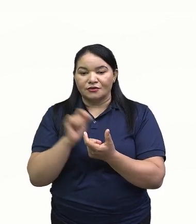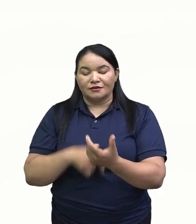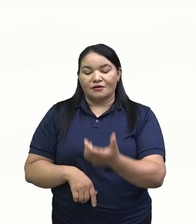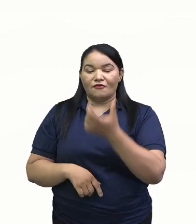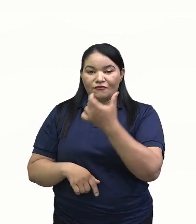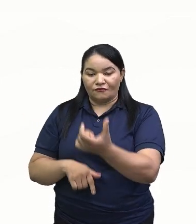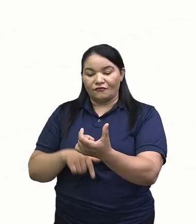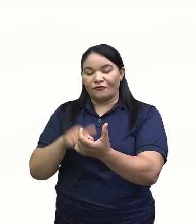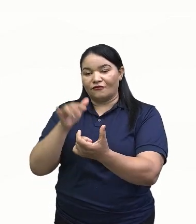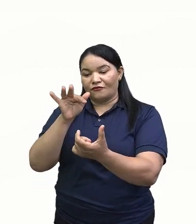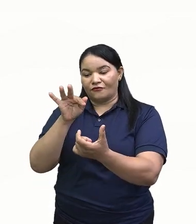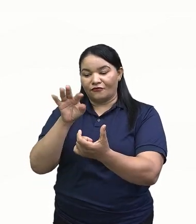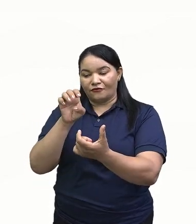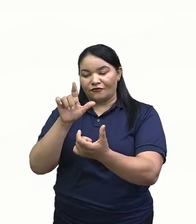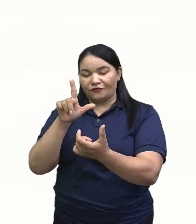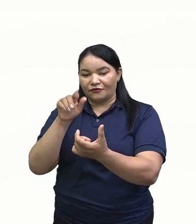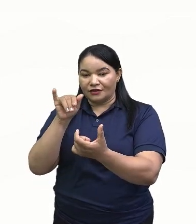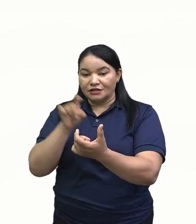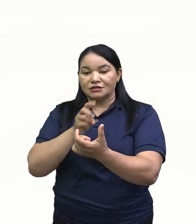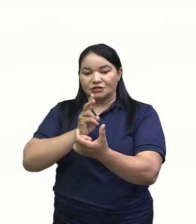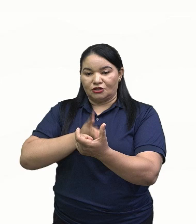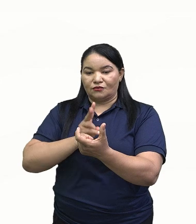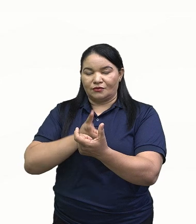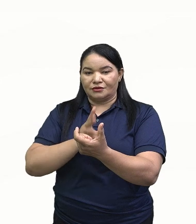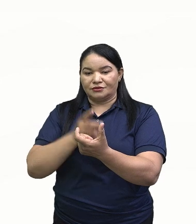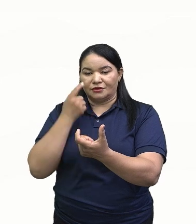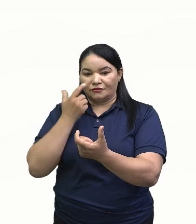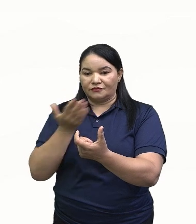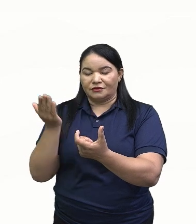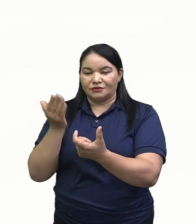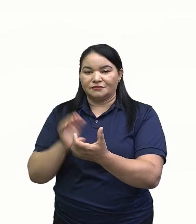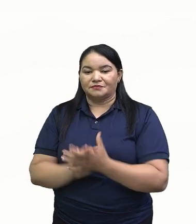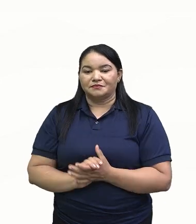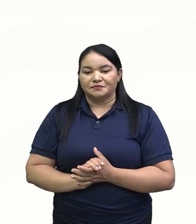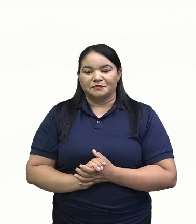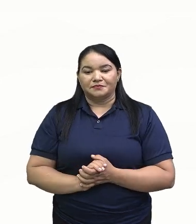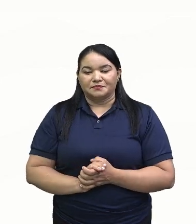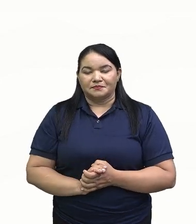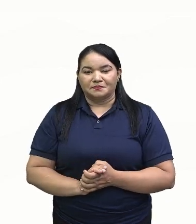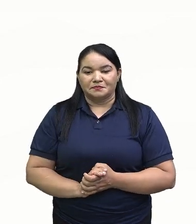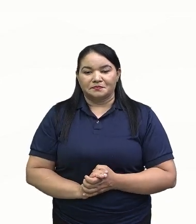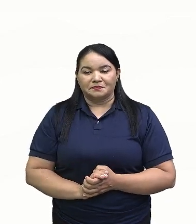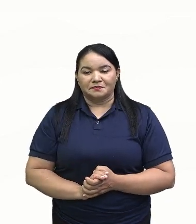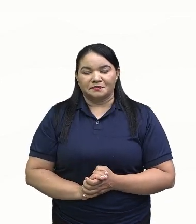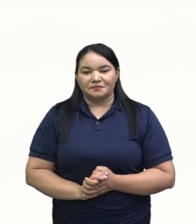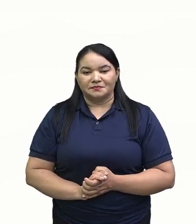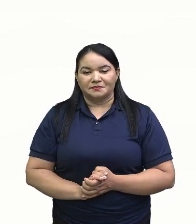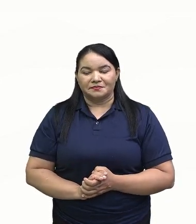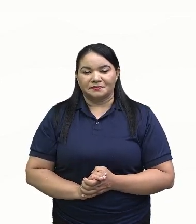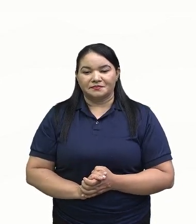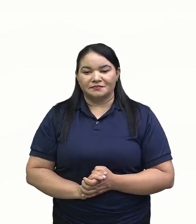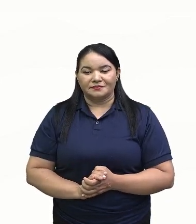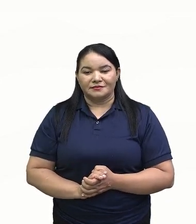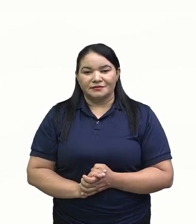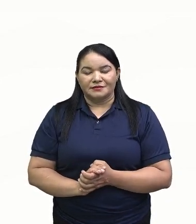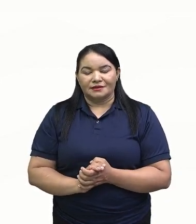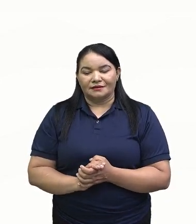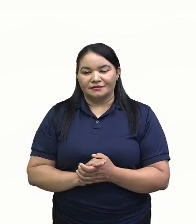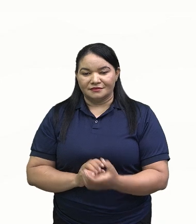É o radical. É a palavra que vem lá do